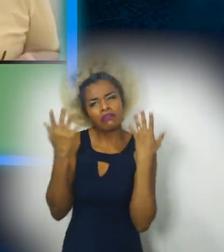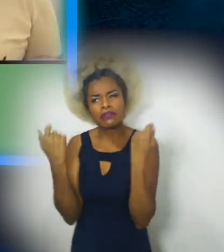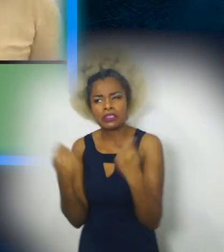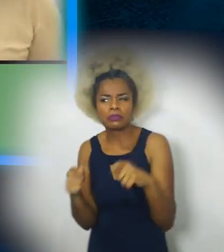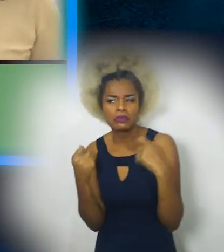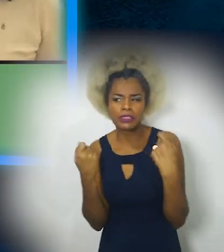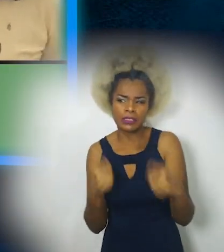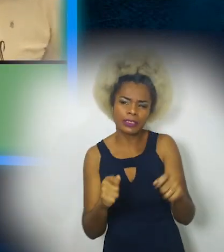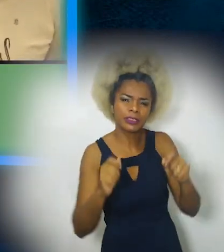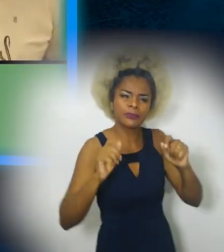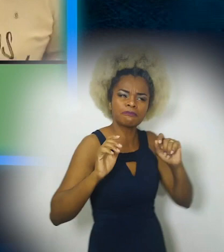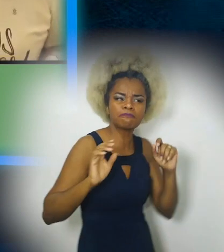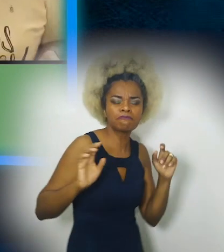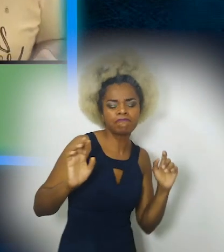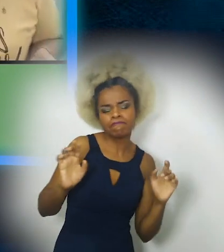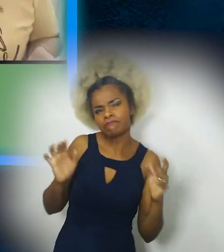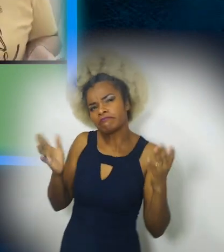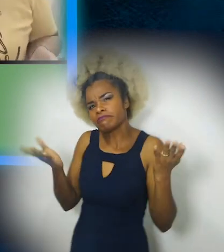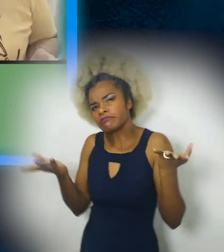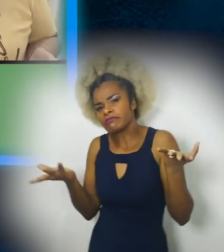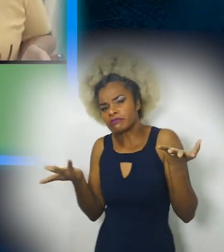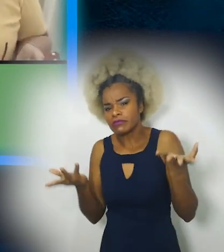pode ser preciso